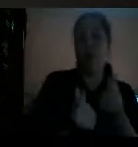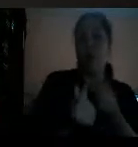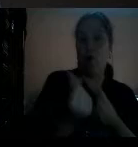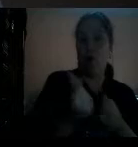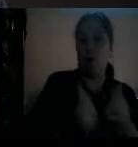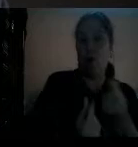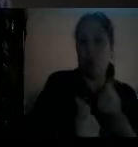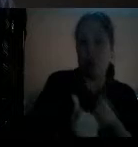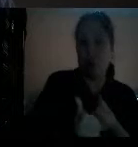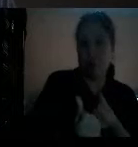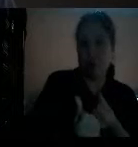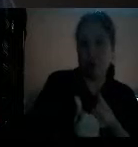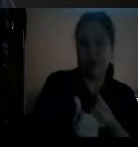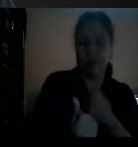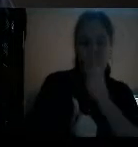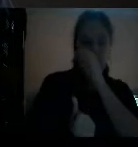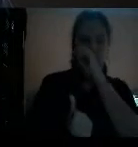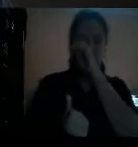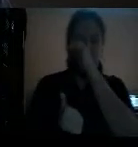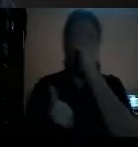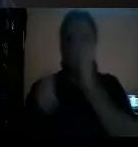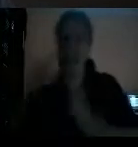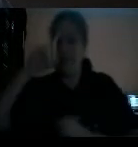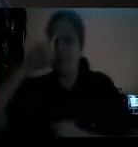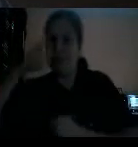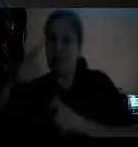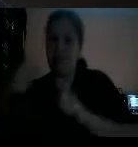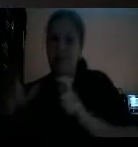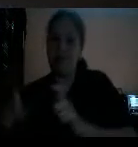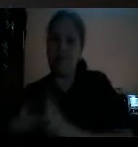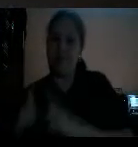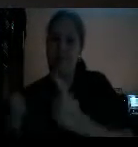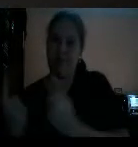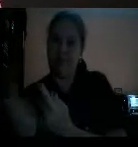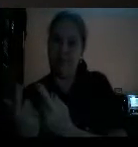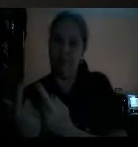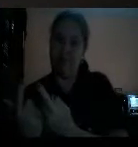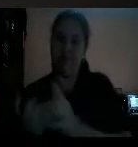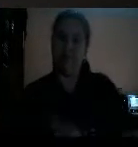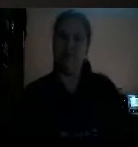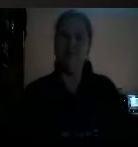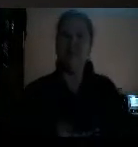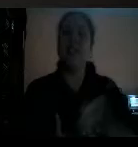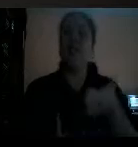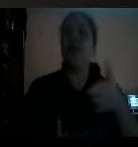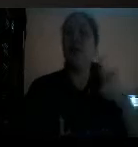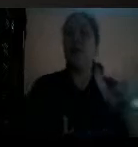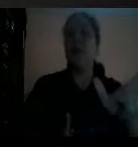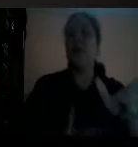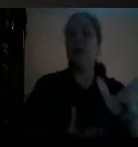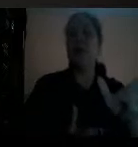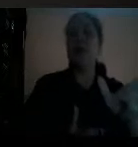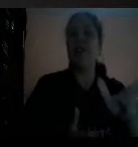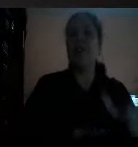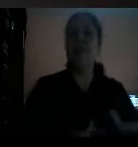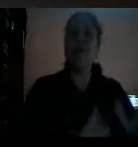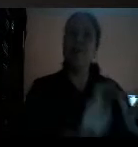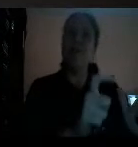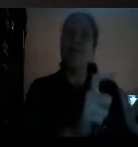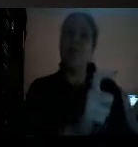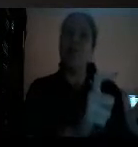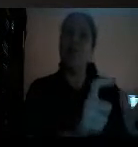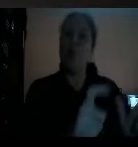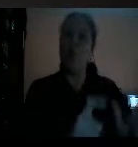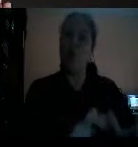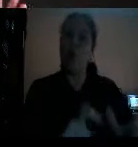geográfico. Outra coisa que ele vai trabalhar é o chamado espaço vital. Tá? O espaço vital é visto de que